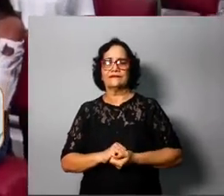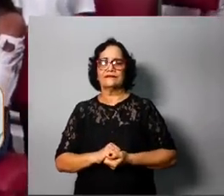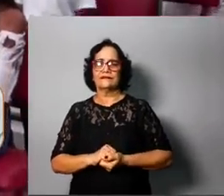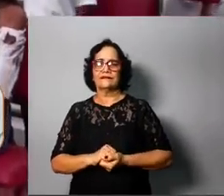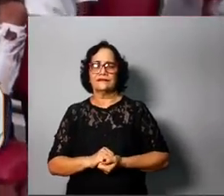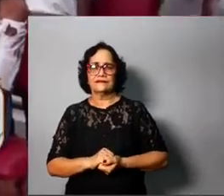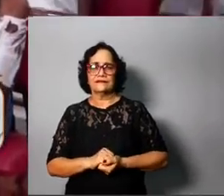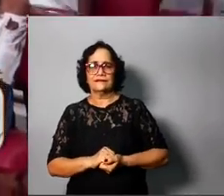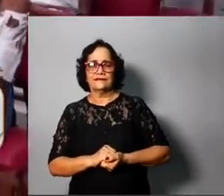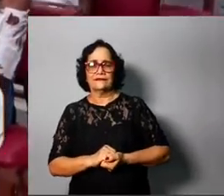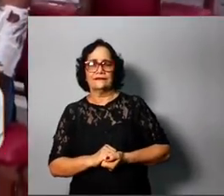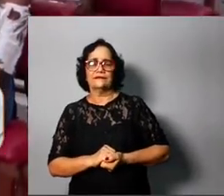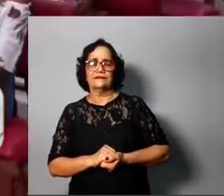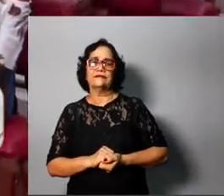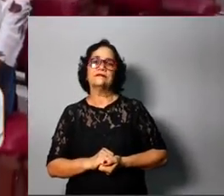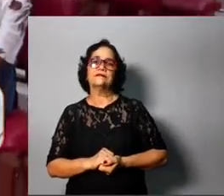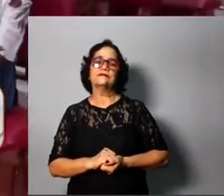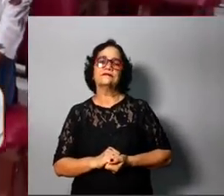salvação.